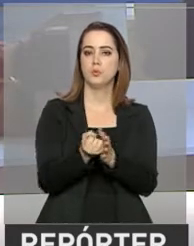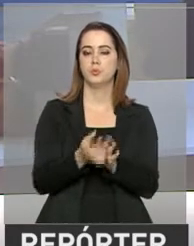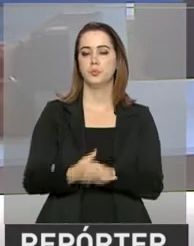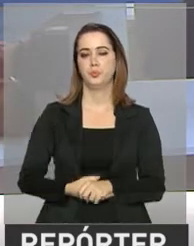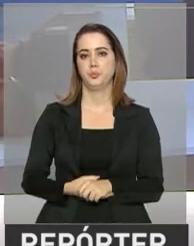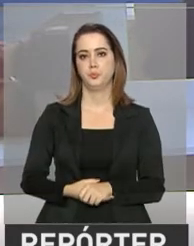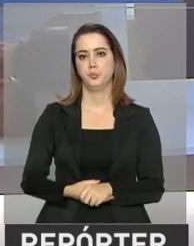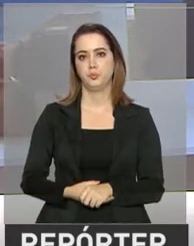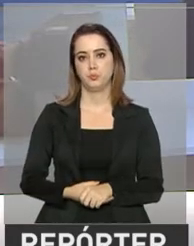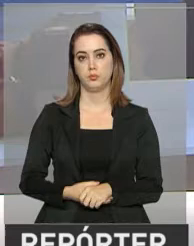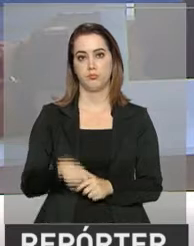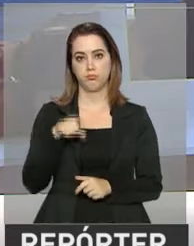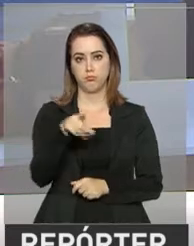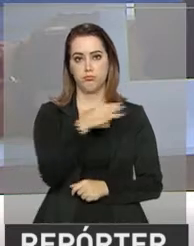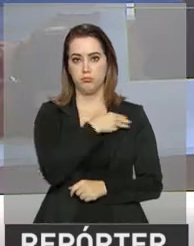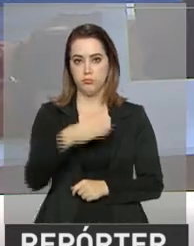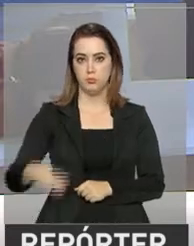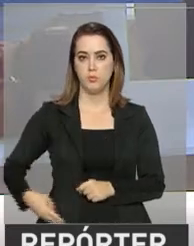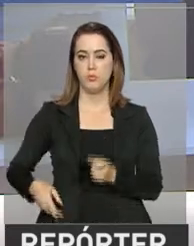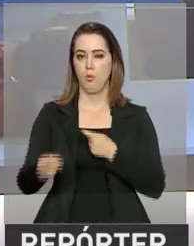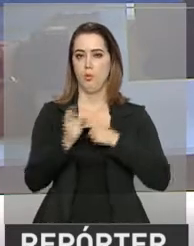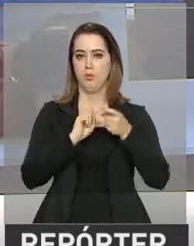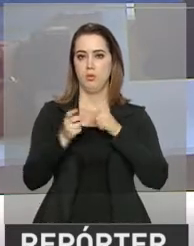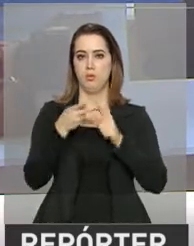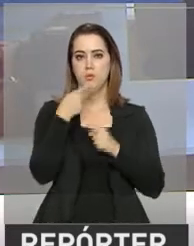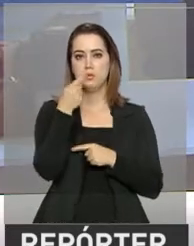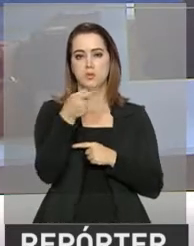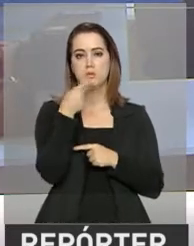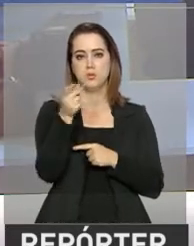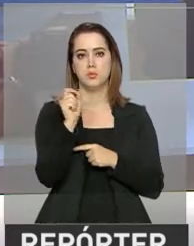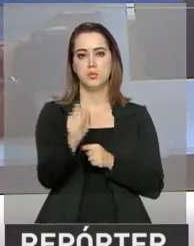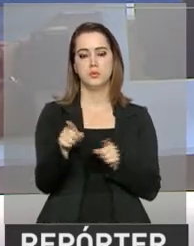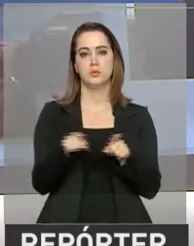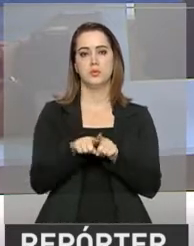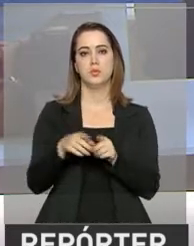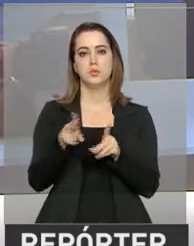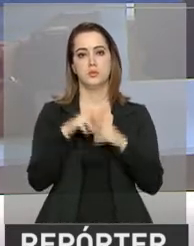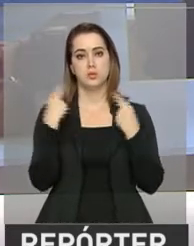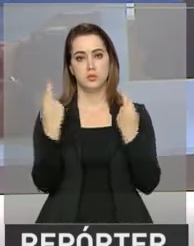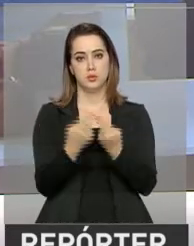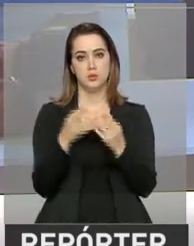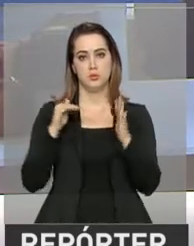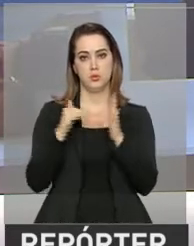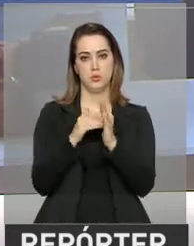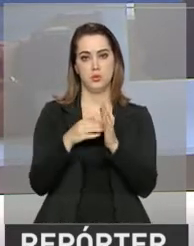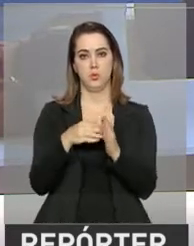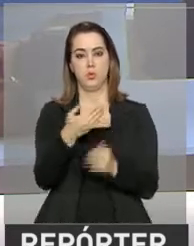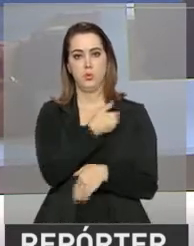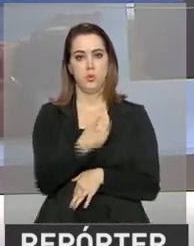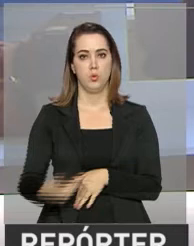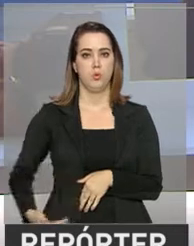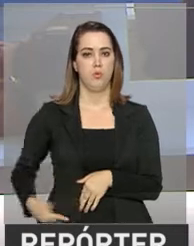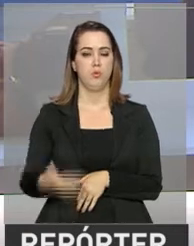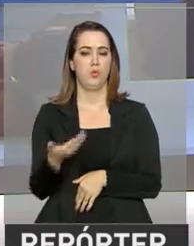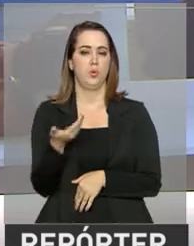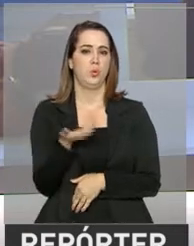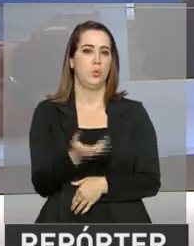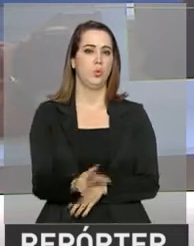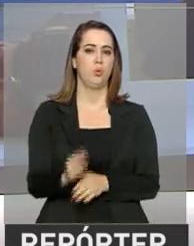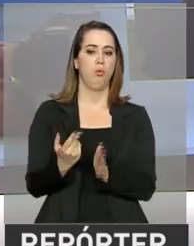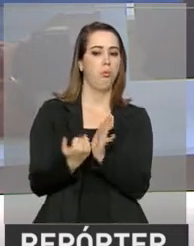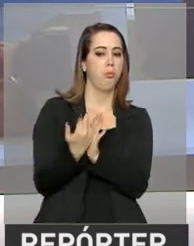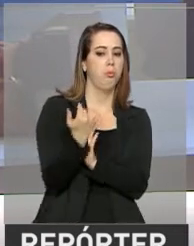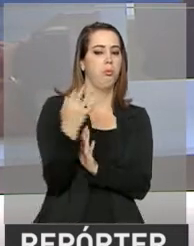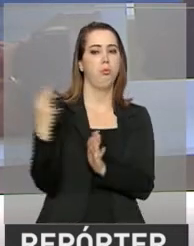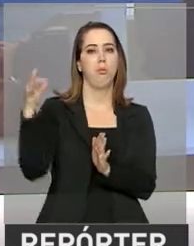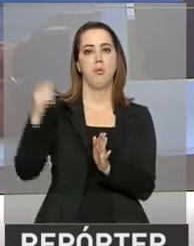O ministro da Fazenda, Henrique Meirelles, também disse durante a audiência na Câmara dos Deputados que o governo não pensa em aumentar impostos para